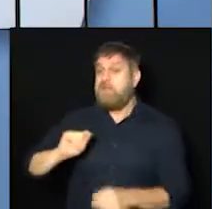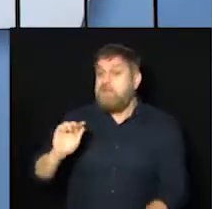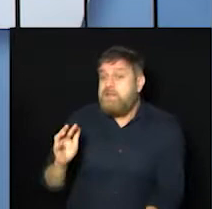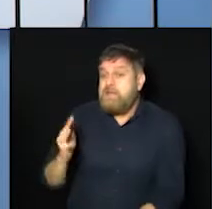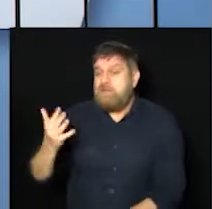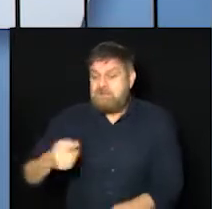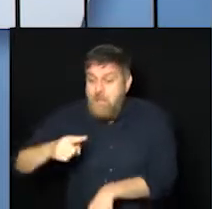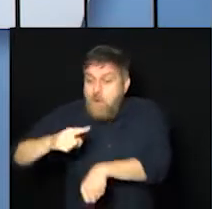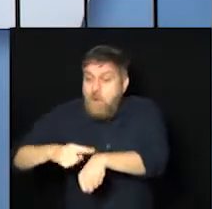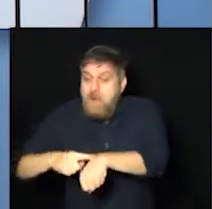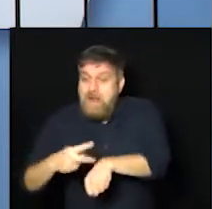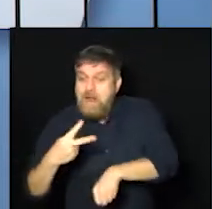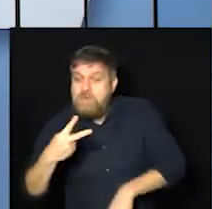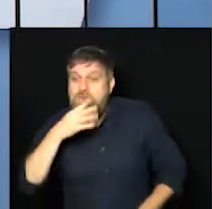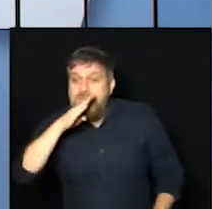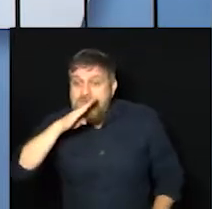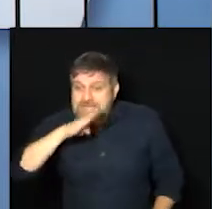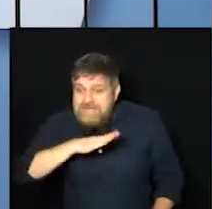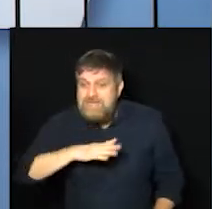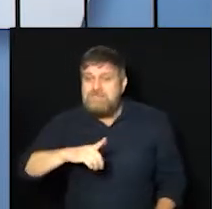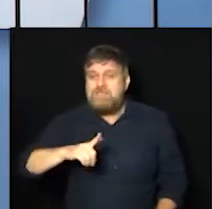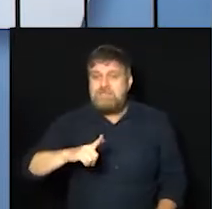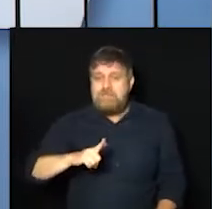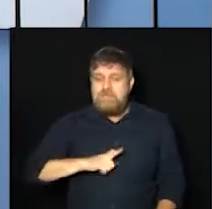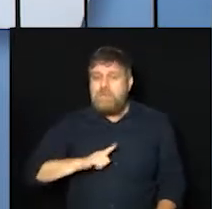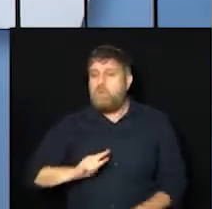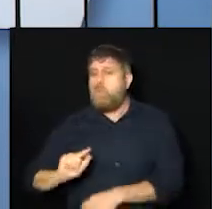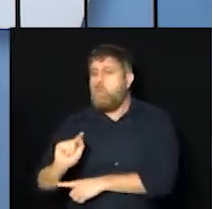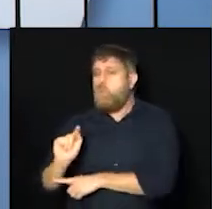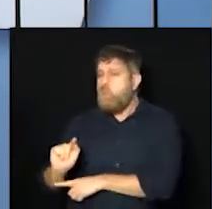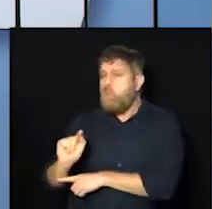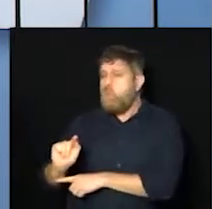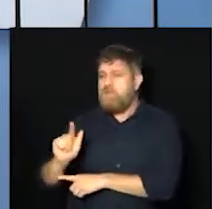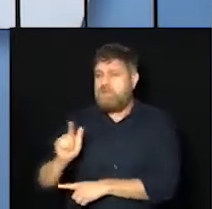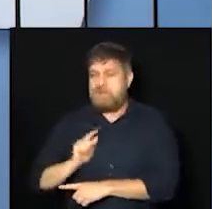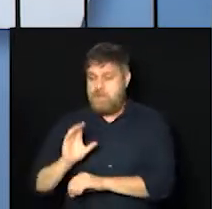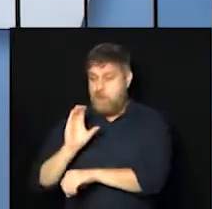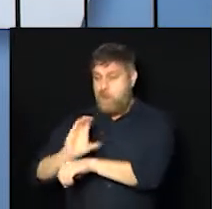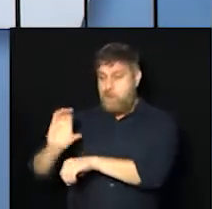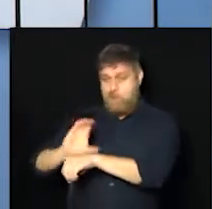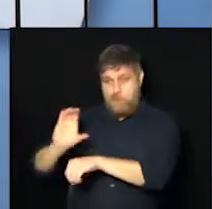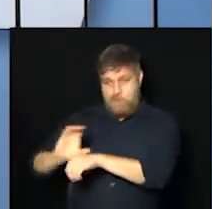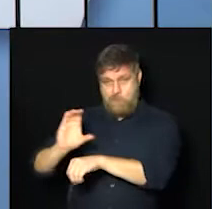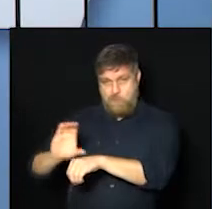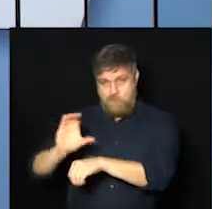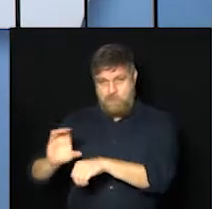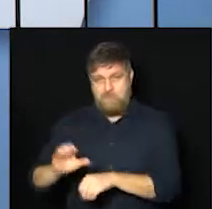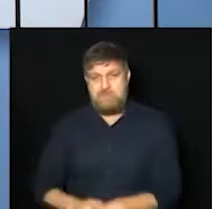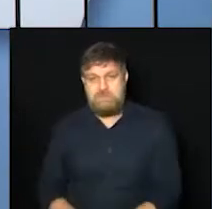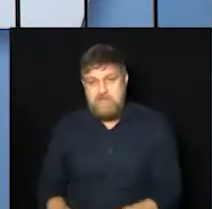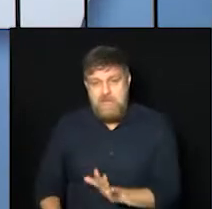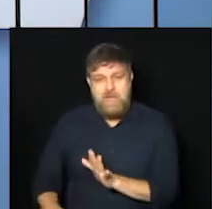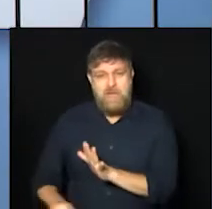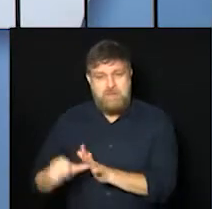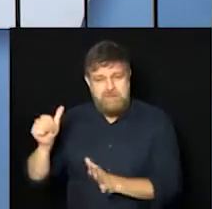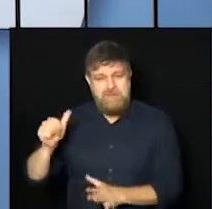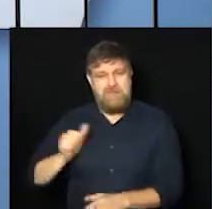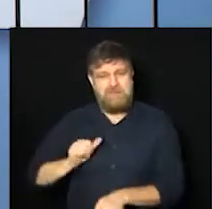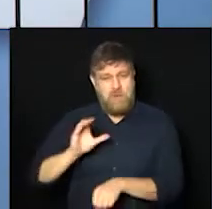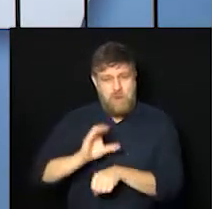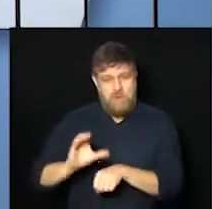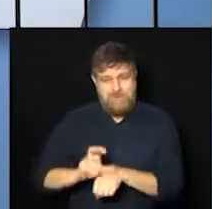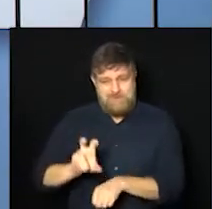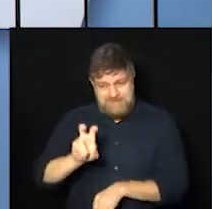pouco, a partir das 2 horas da tarde, nós temos aí um curso online, na verdade é o primeiro de uma série de